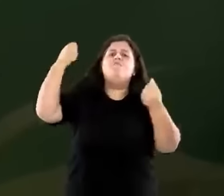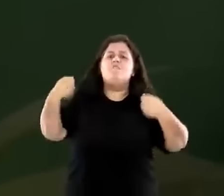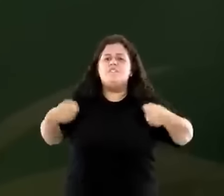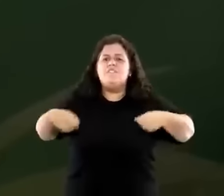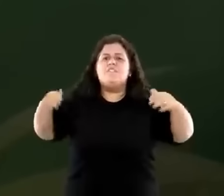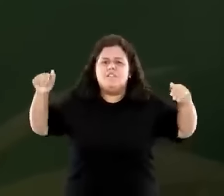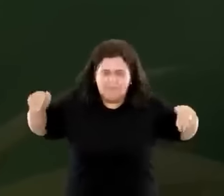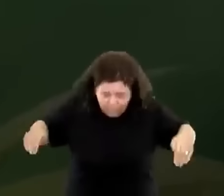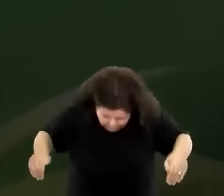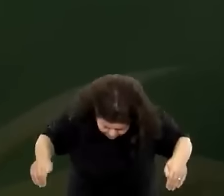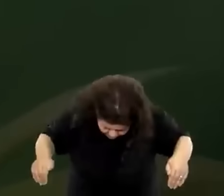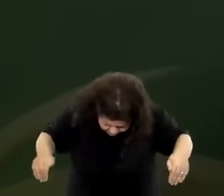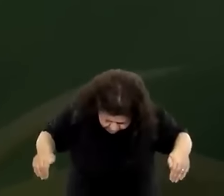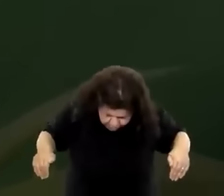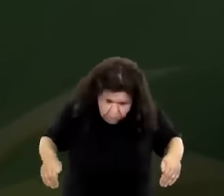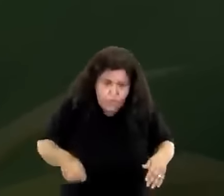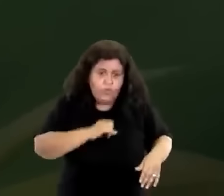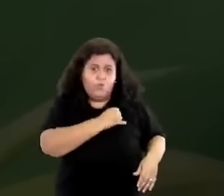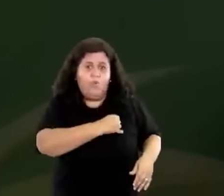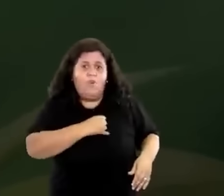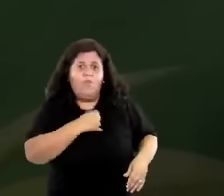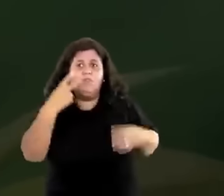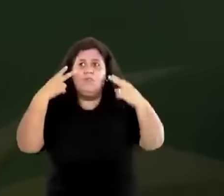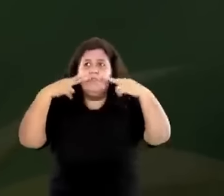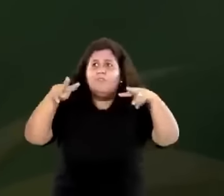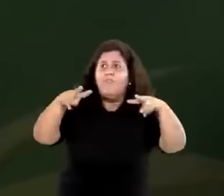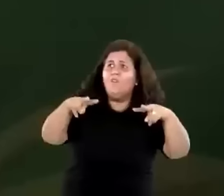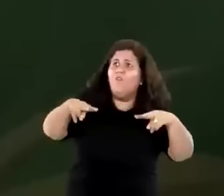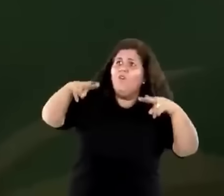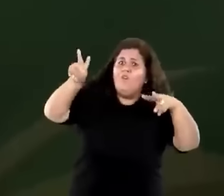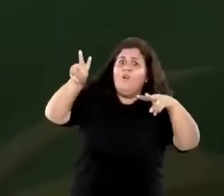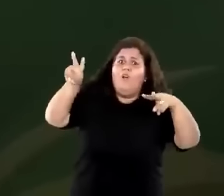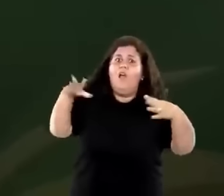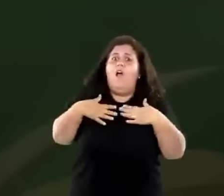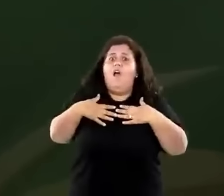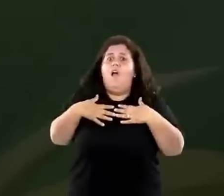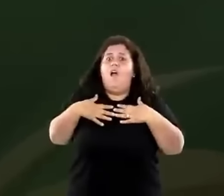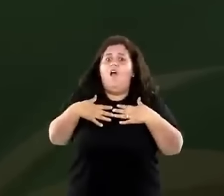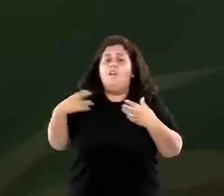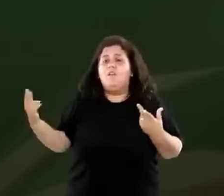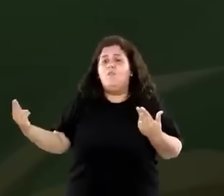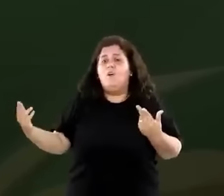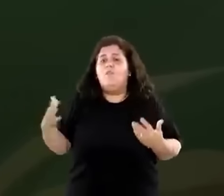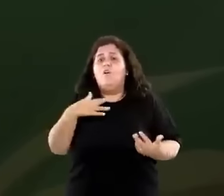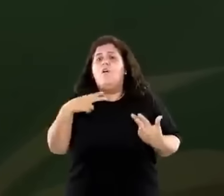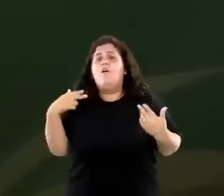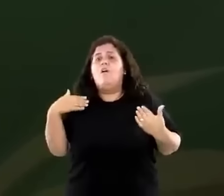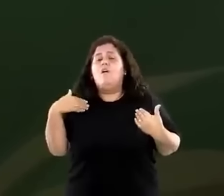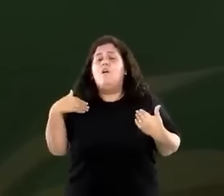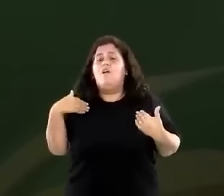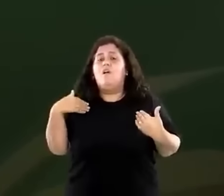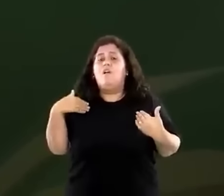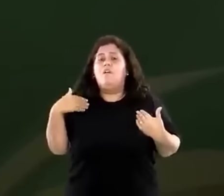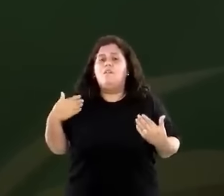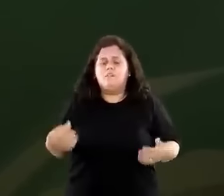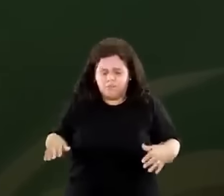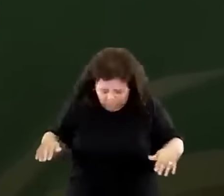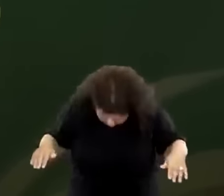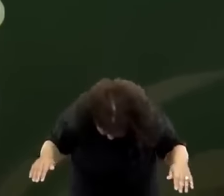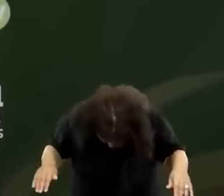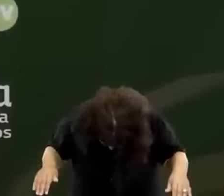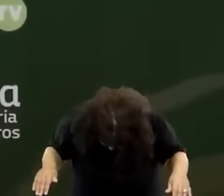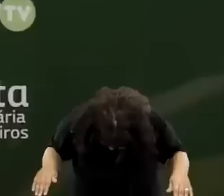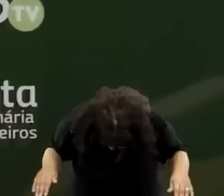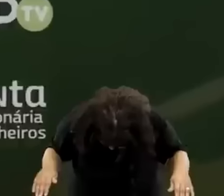Capítulo 1 que João quando viu o Cristo da Glória que é como morto a seus pés